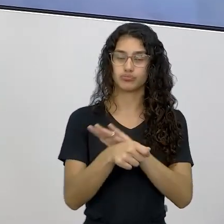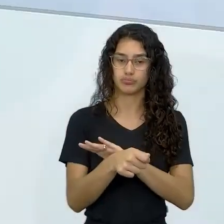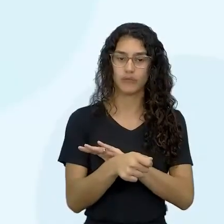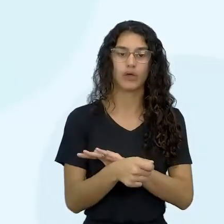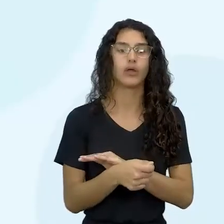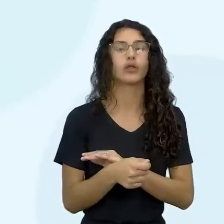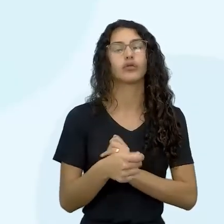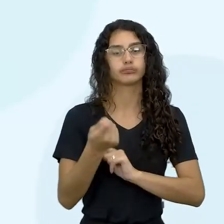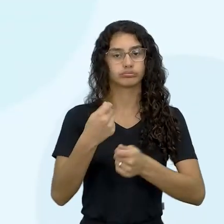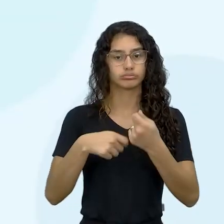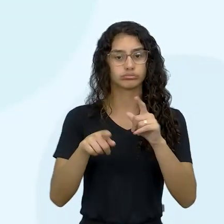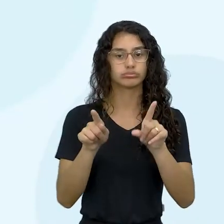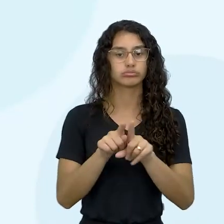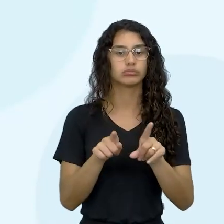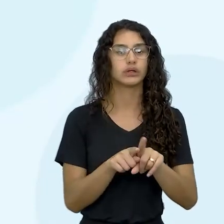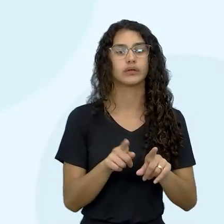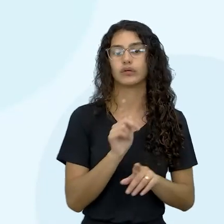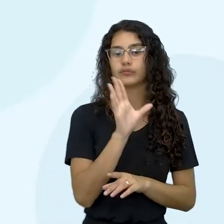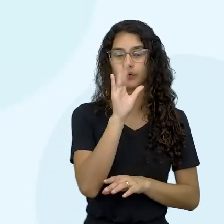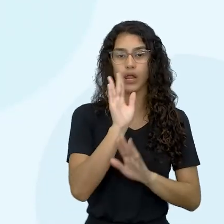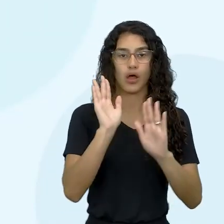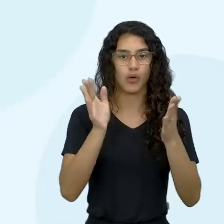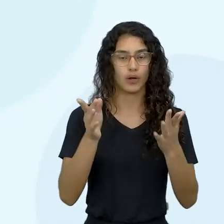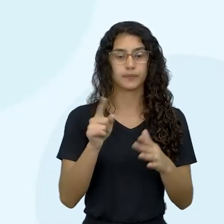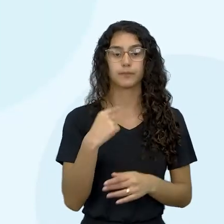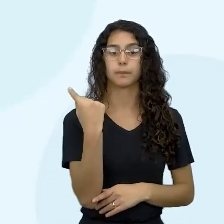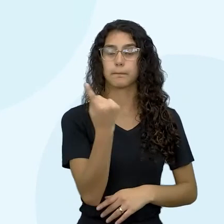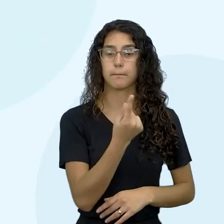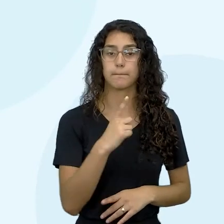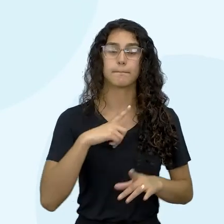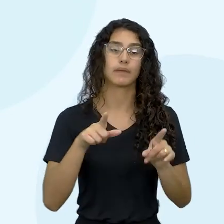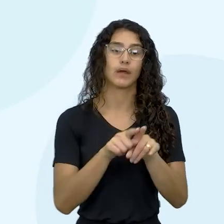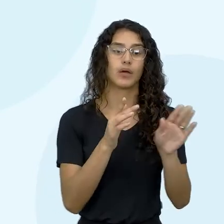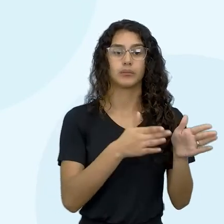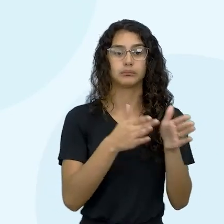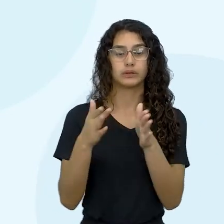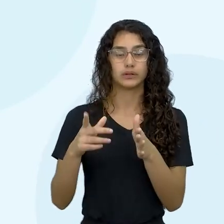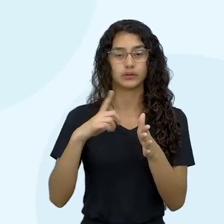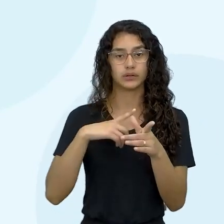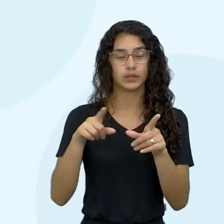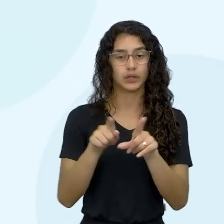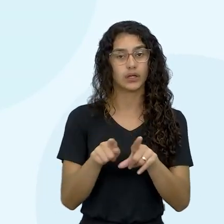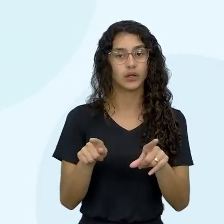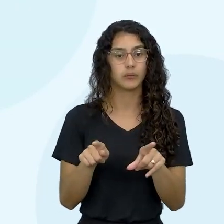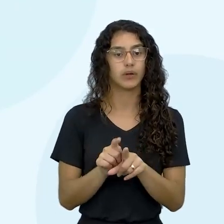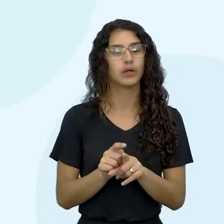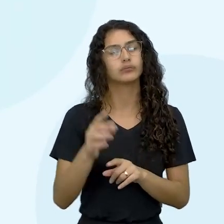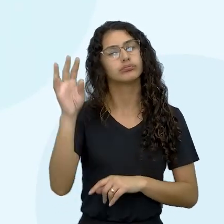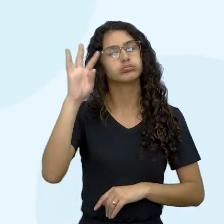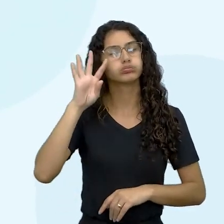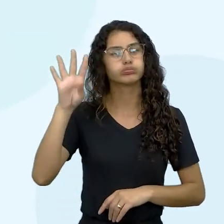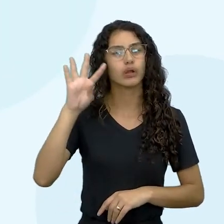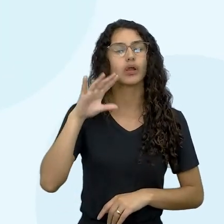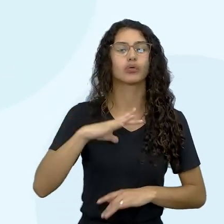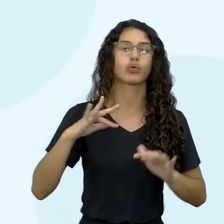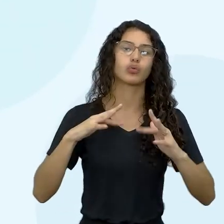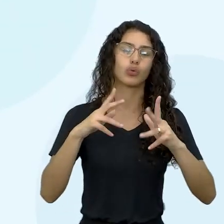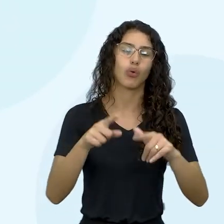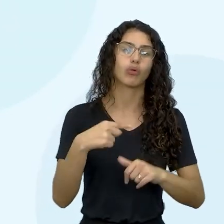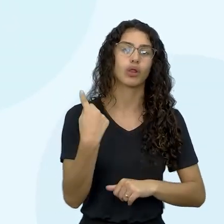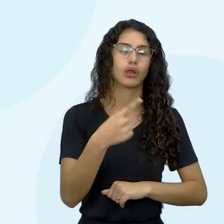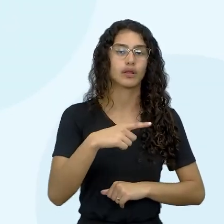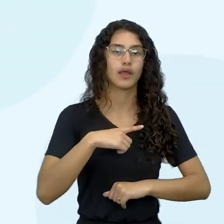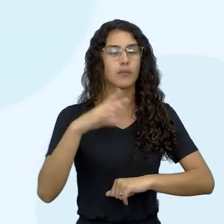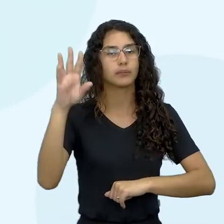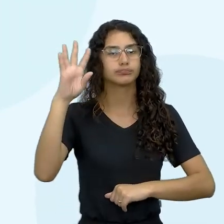de financiamento, não vamos falar isso agora. Então a gente está aí, né, passamos aí por essa reflexão toda, então a gente teve